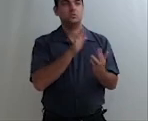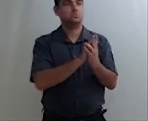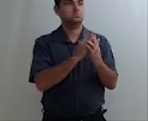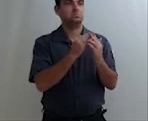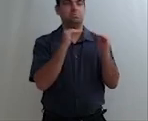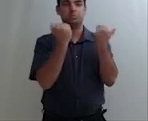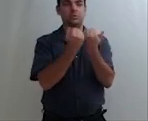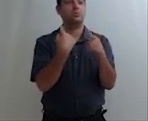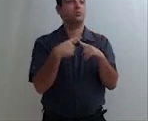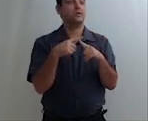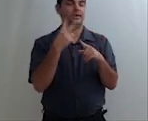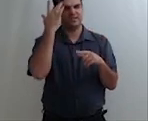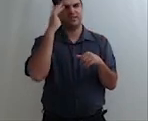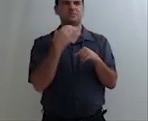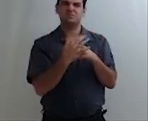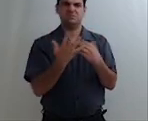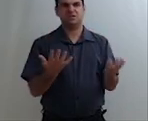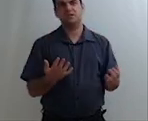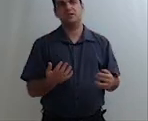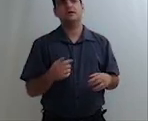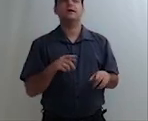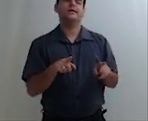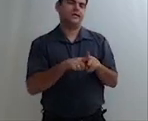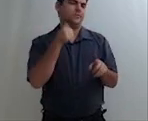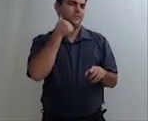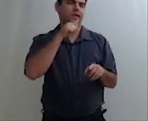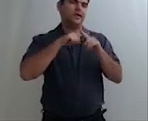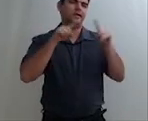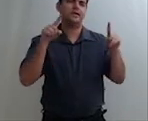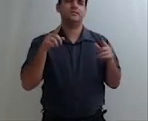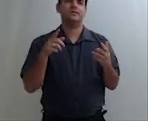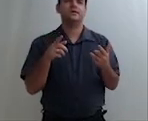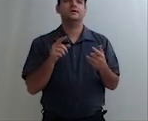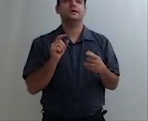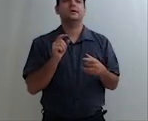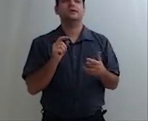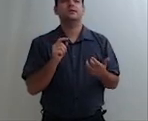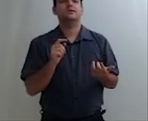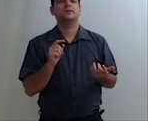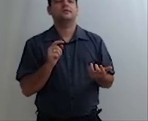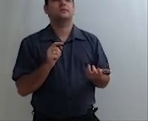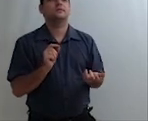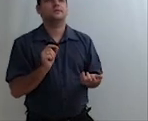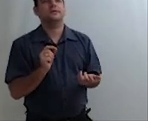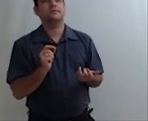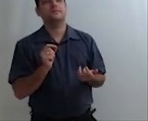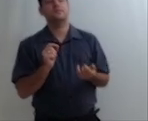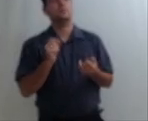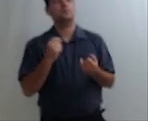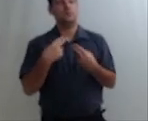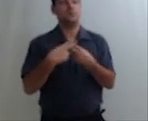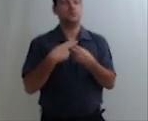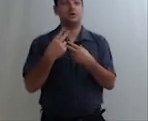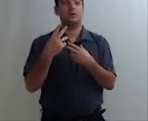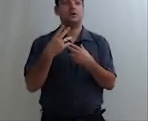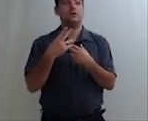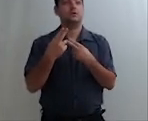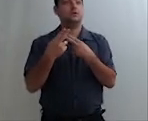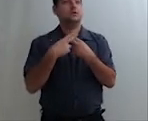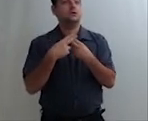época e ela Alega também que a prisão eh eh a prisão em flagrante foi